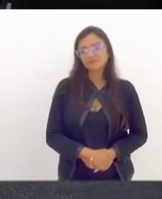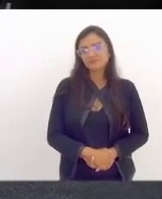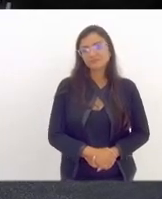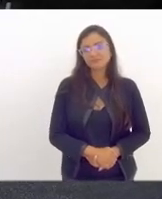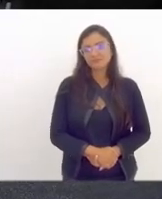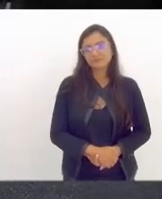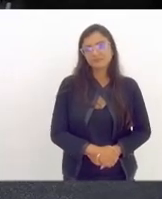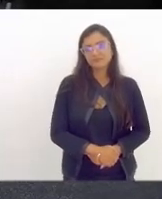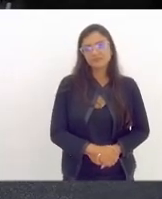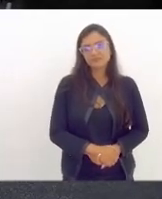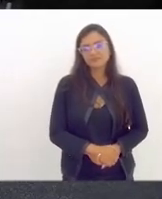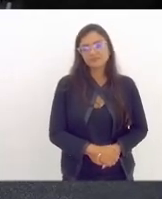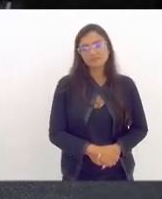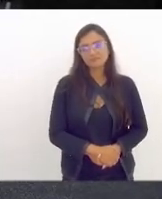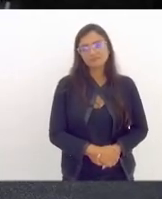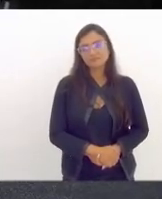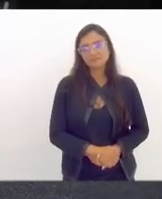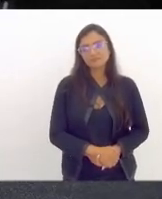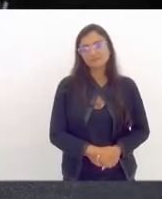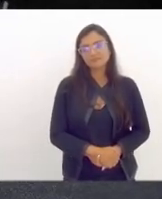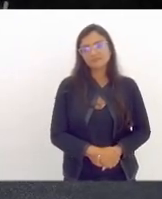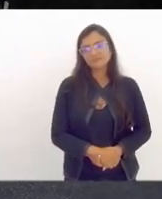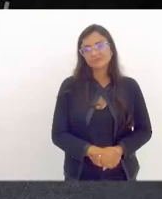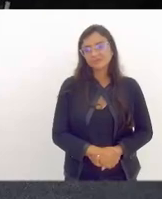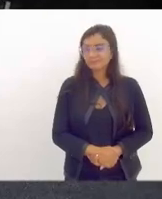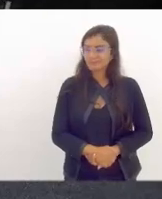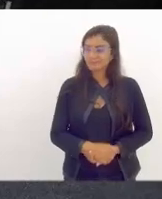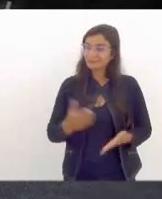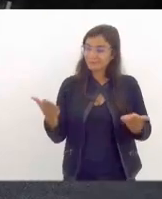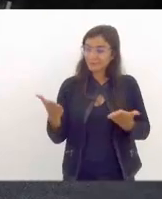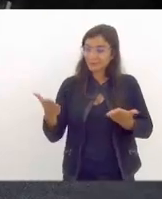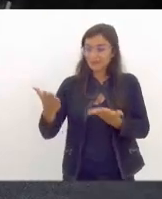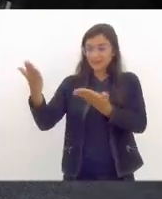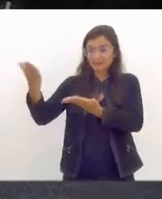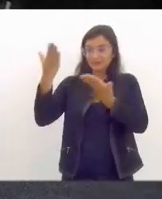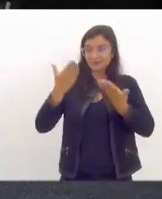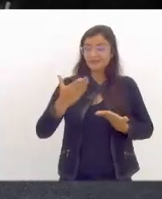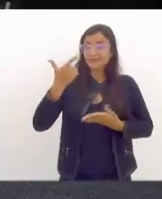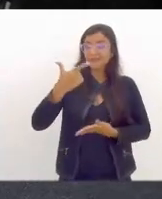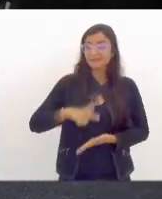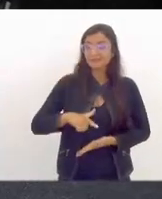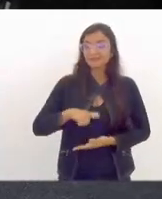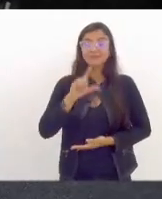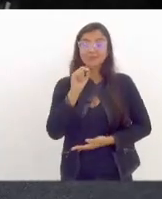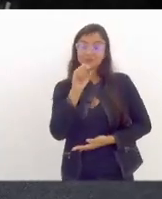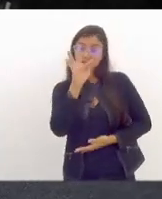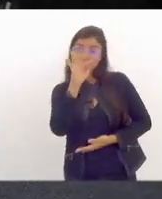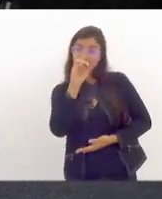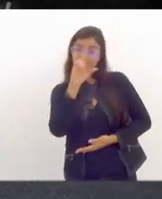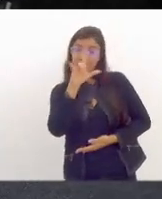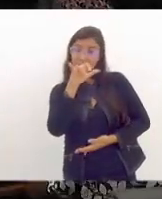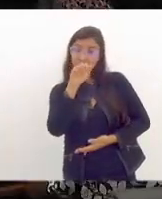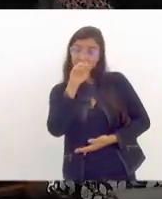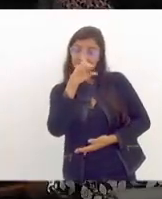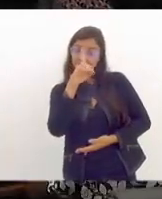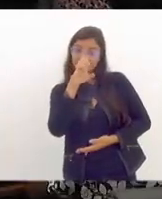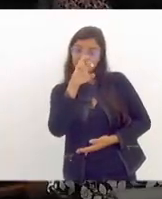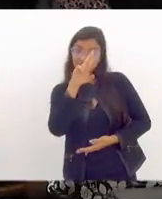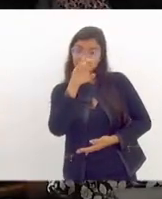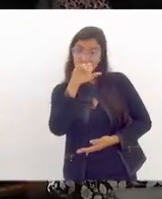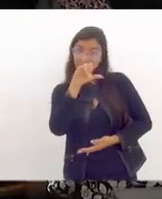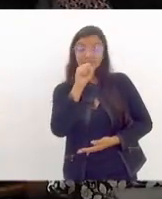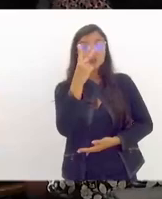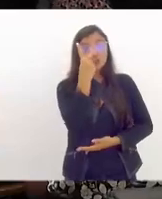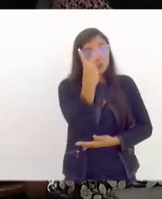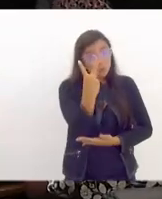aqui e nessa linha de Folia de Reis longo a gente tem mais uma Folia de Reis homenageado Fiquei muito feliz duas folias